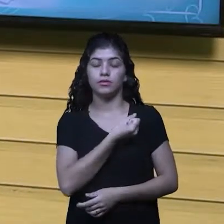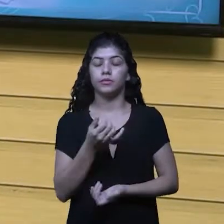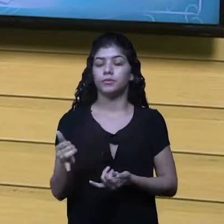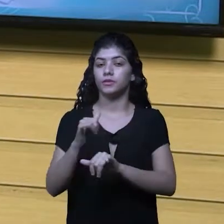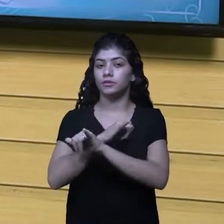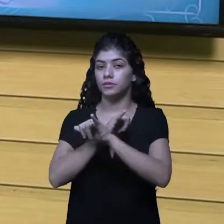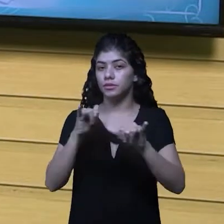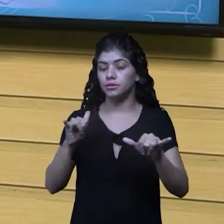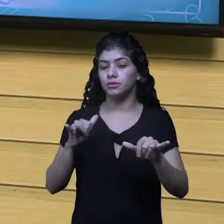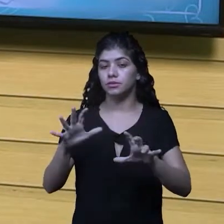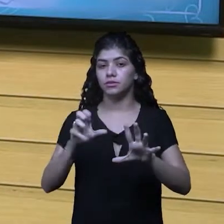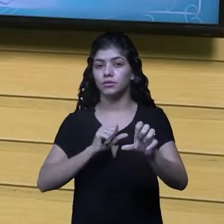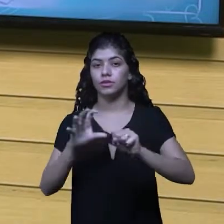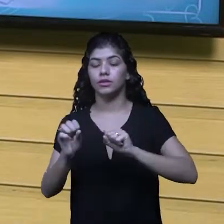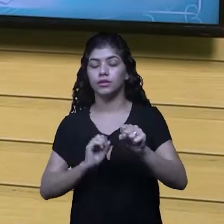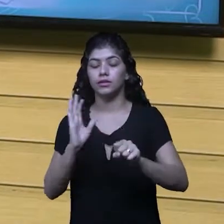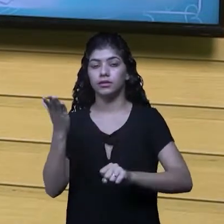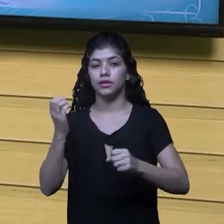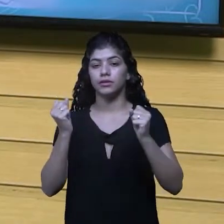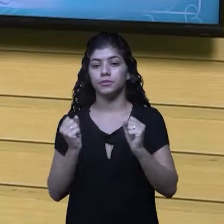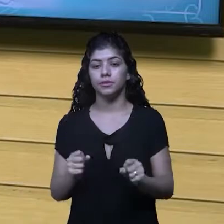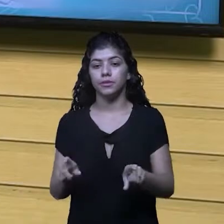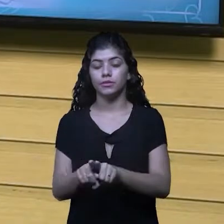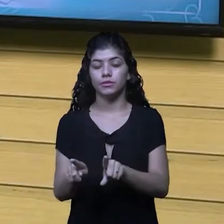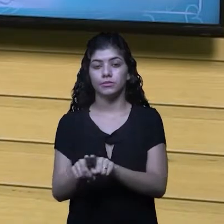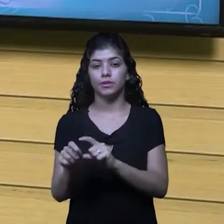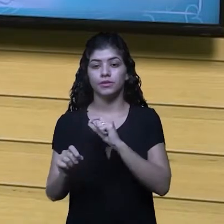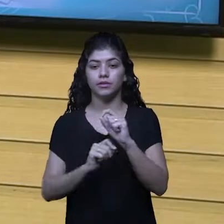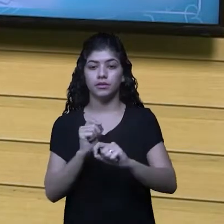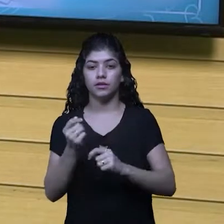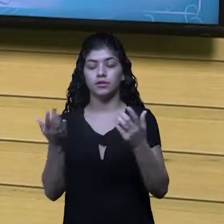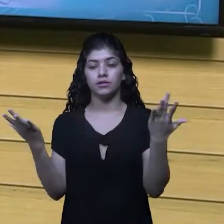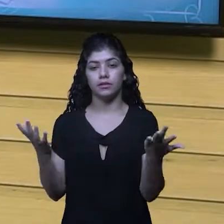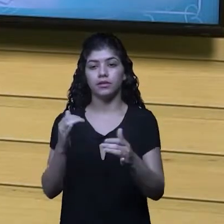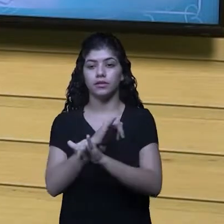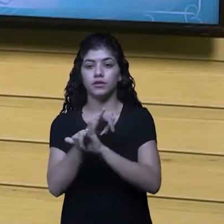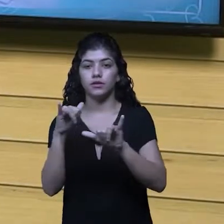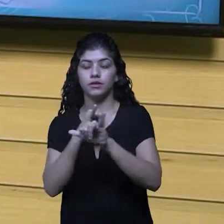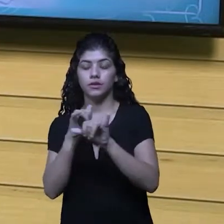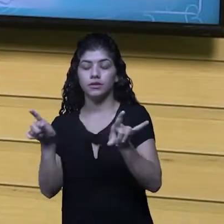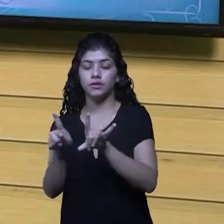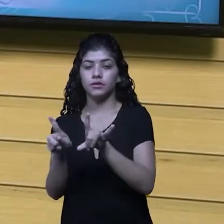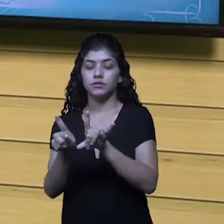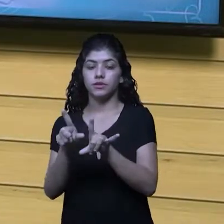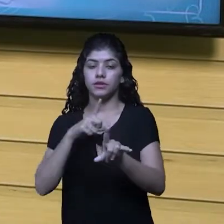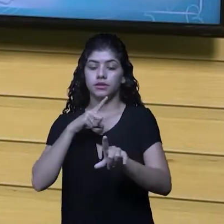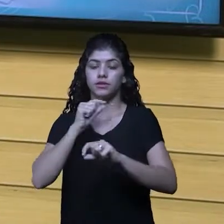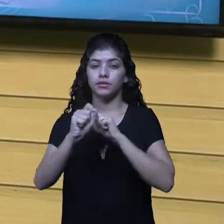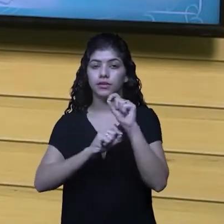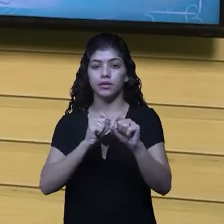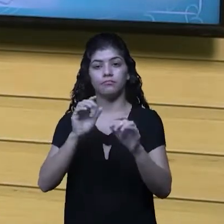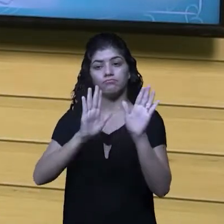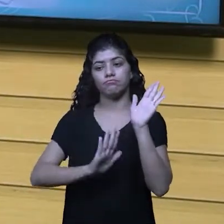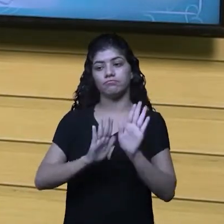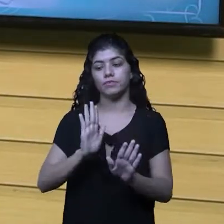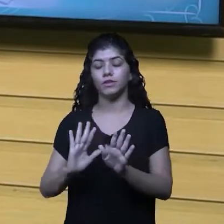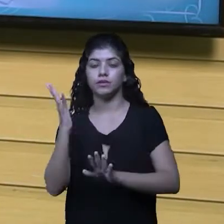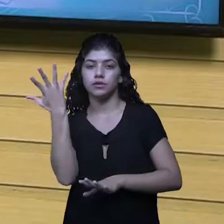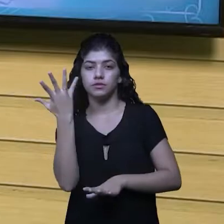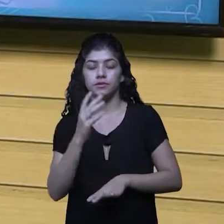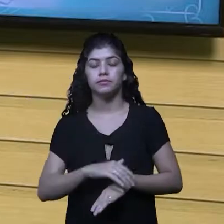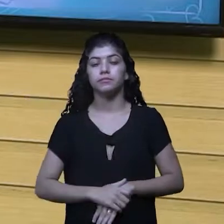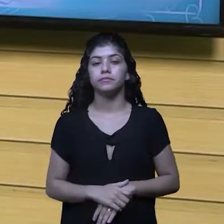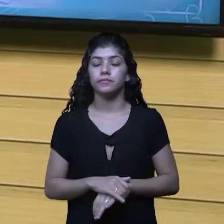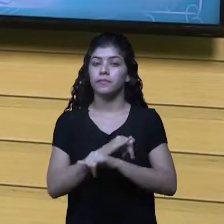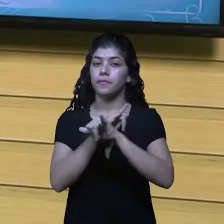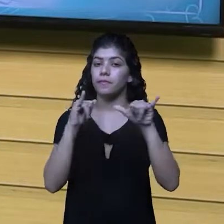Feita a coleta, a gente pode interpretar aqueles dados e daí fazer uma determinada ação. Como eu falei, seja